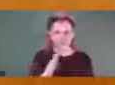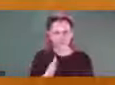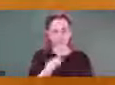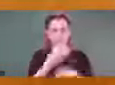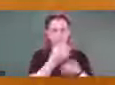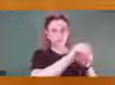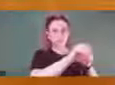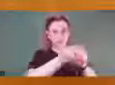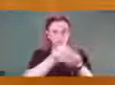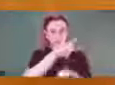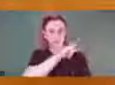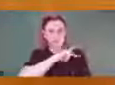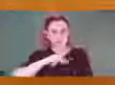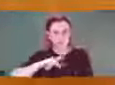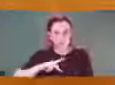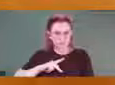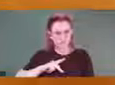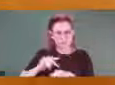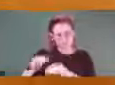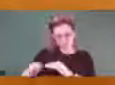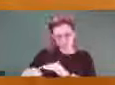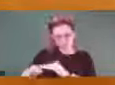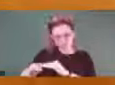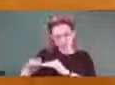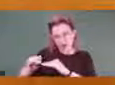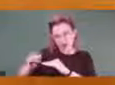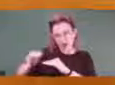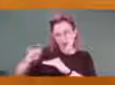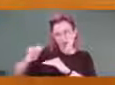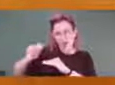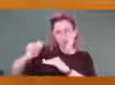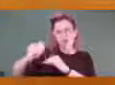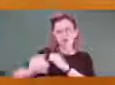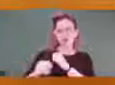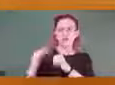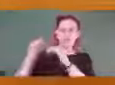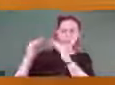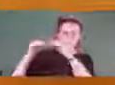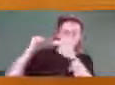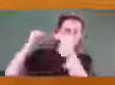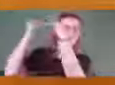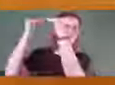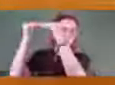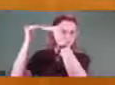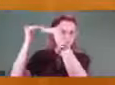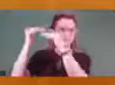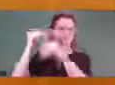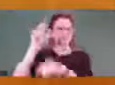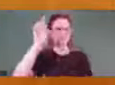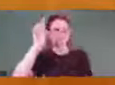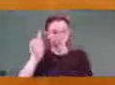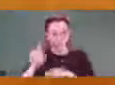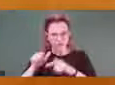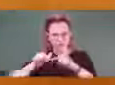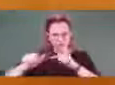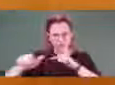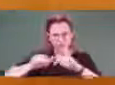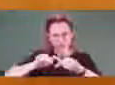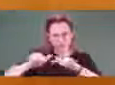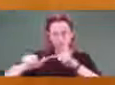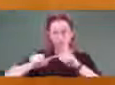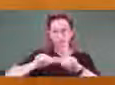da creche da educação infantil até o ensino superior vamos falar do direito ao trabalho vamos falar do